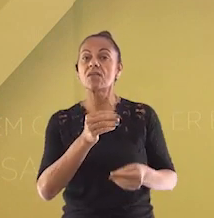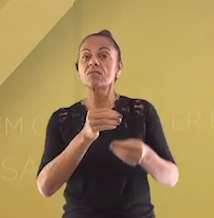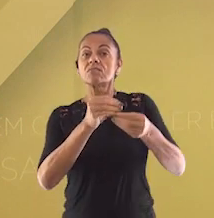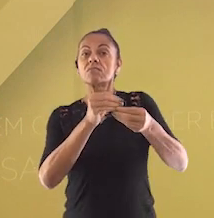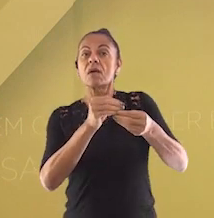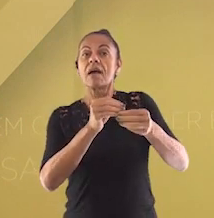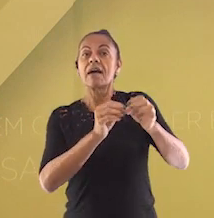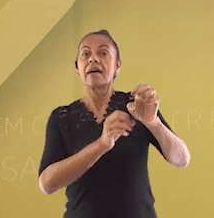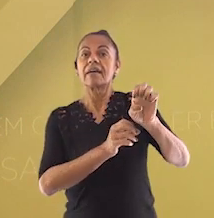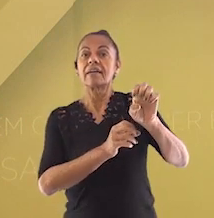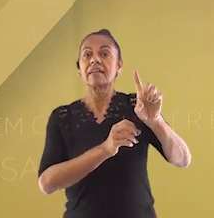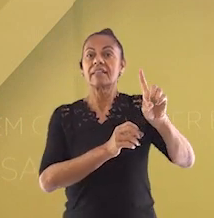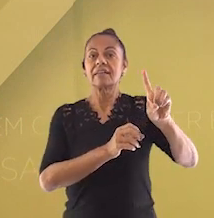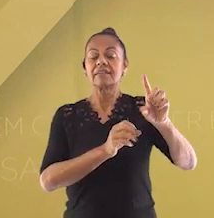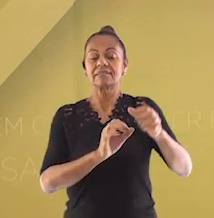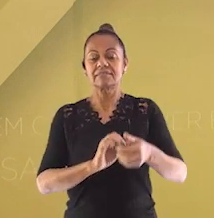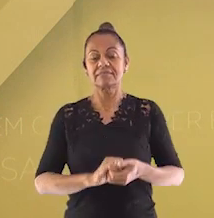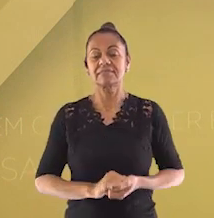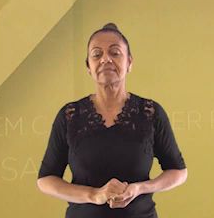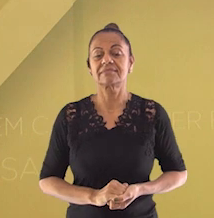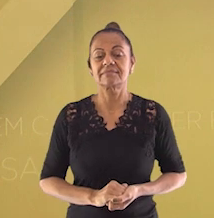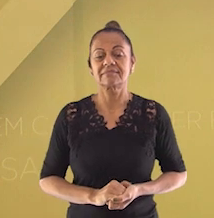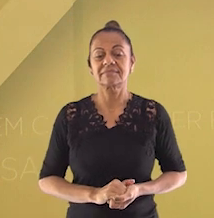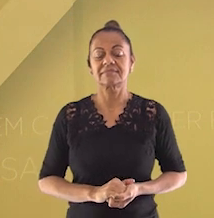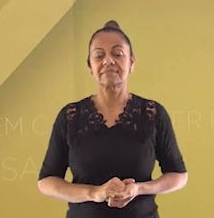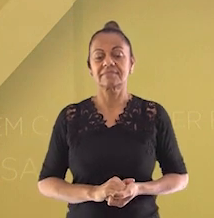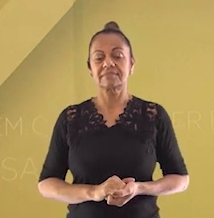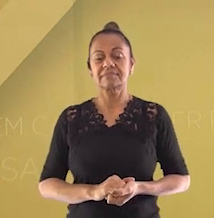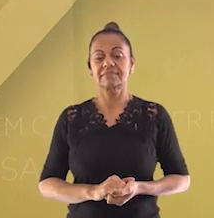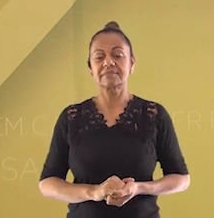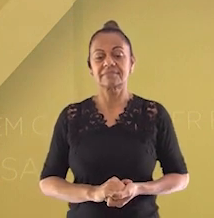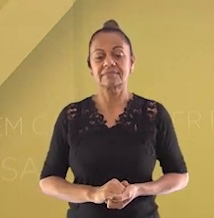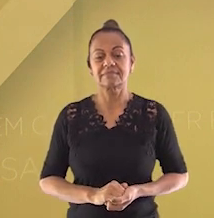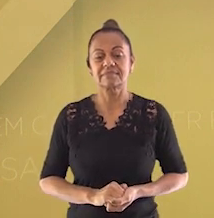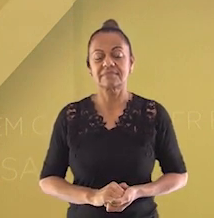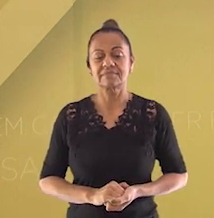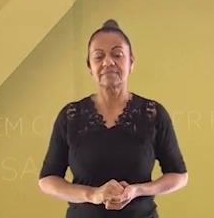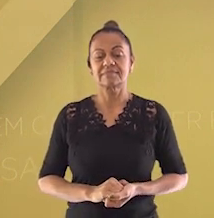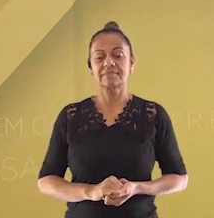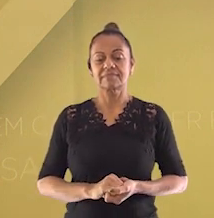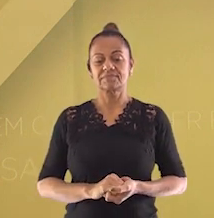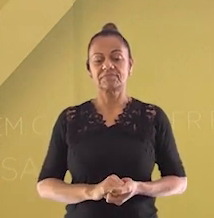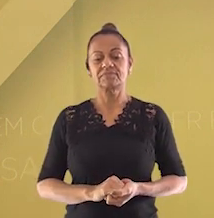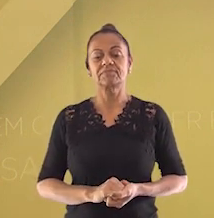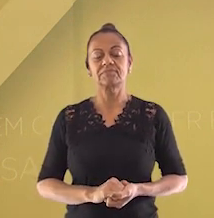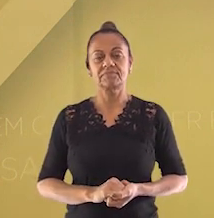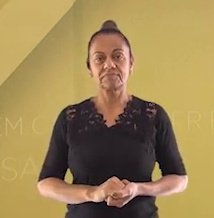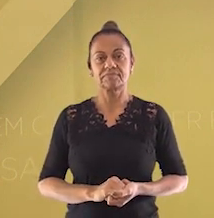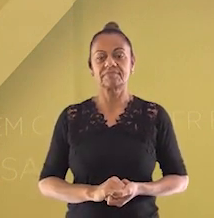vamos para a pronúncia repitam depois de mim lá